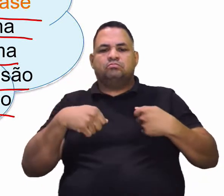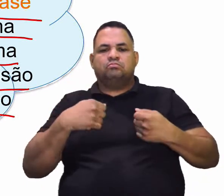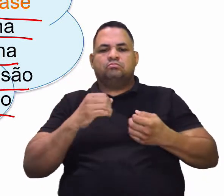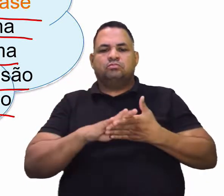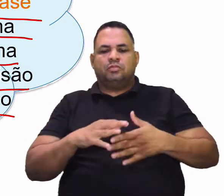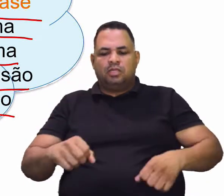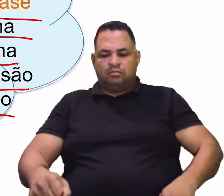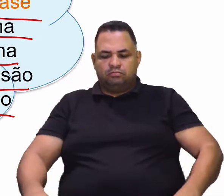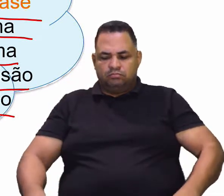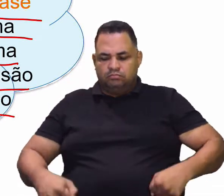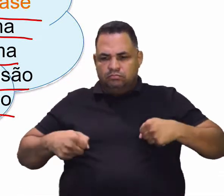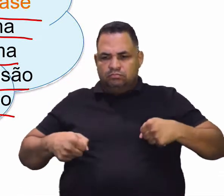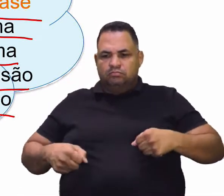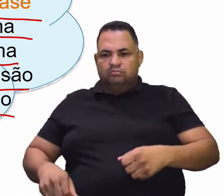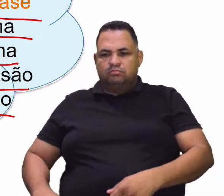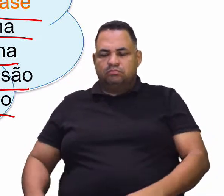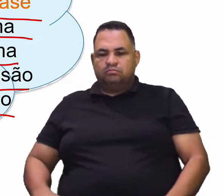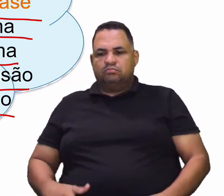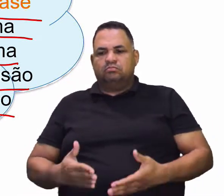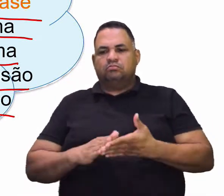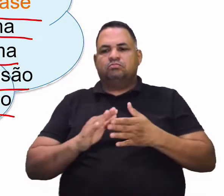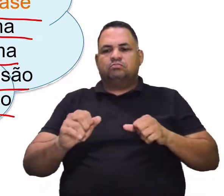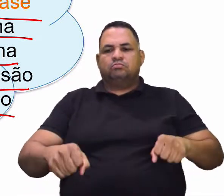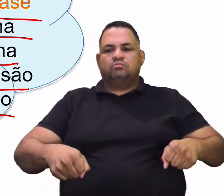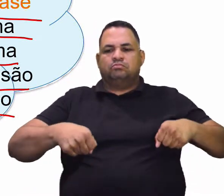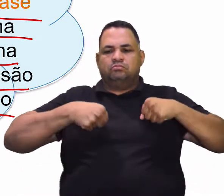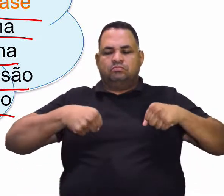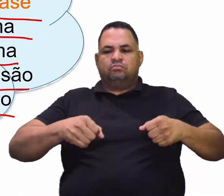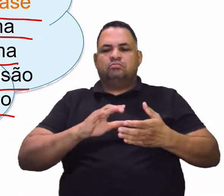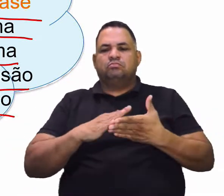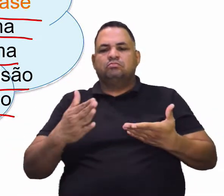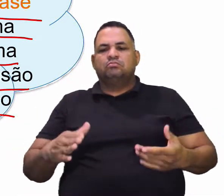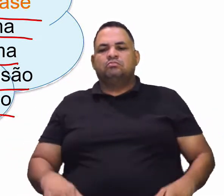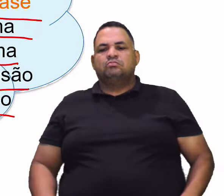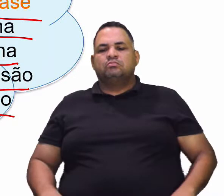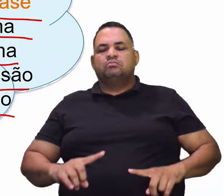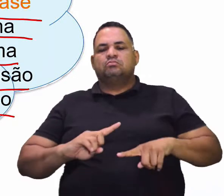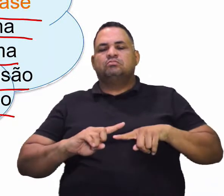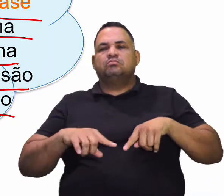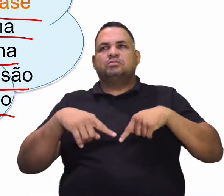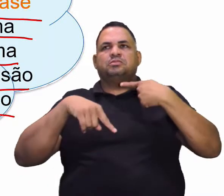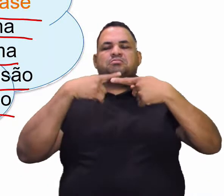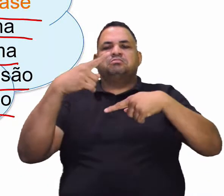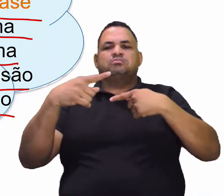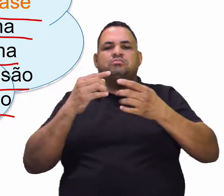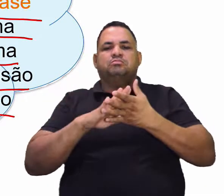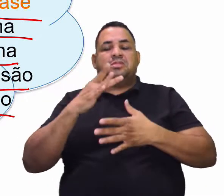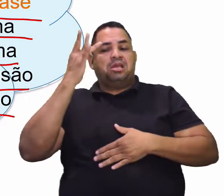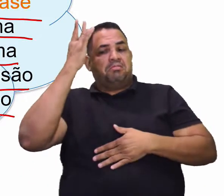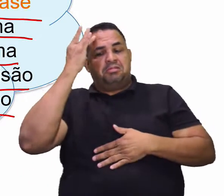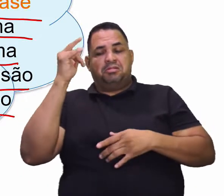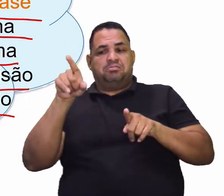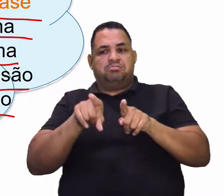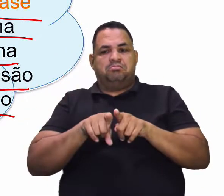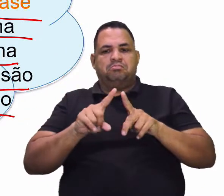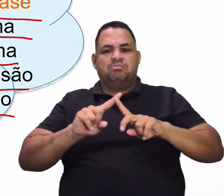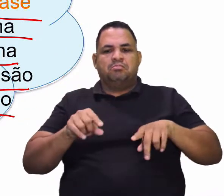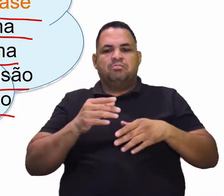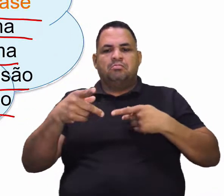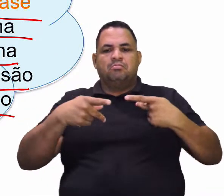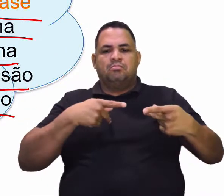calça jeans. Então, eu planejo comprar uma calça jeans mais tarde, inclusive até amanhã. Mas